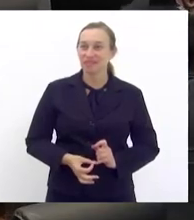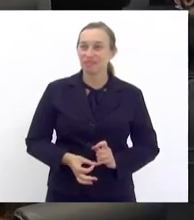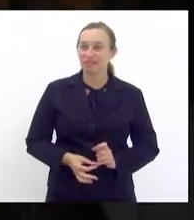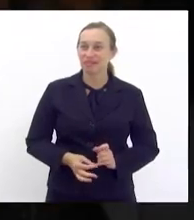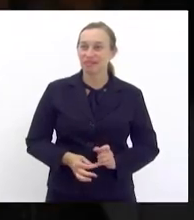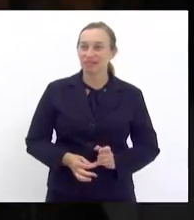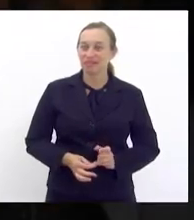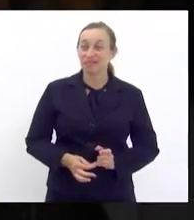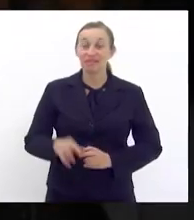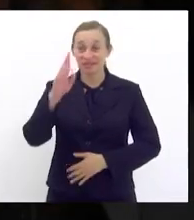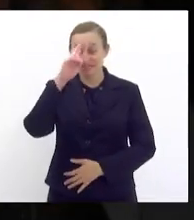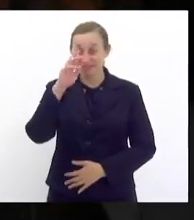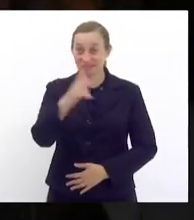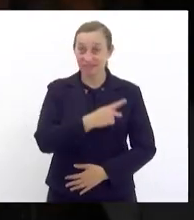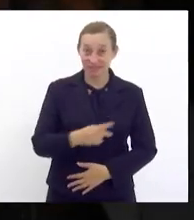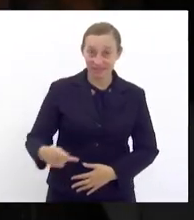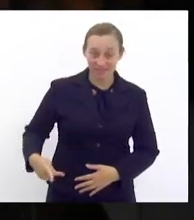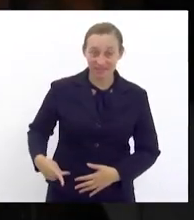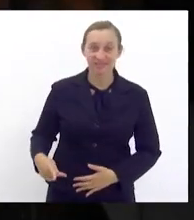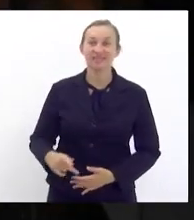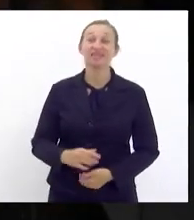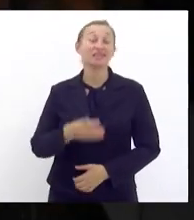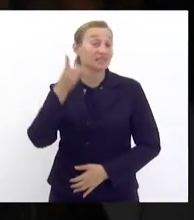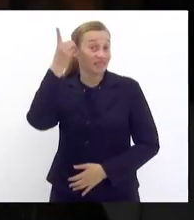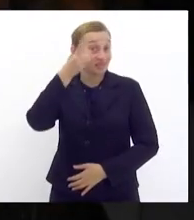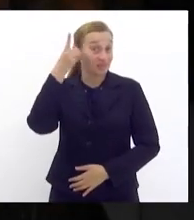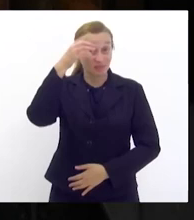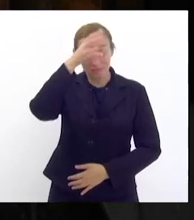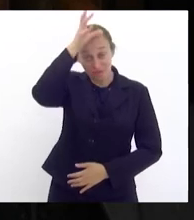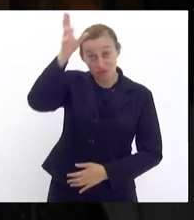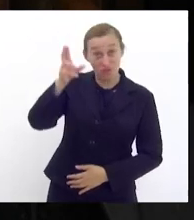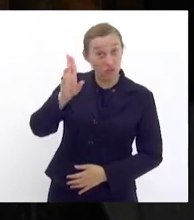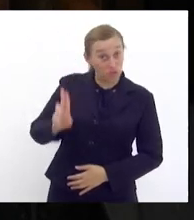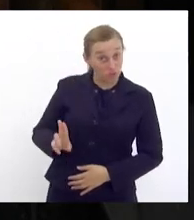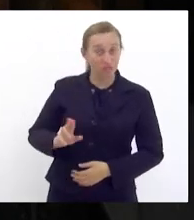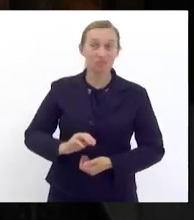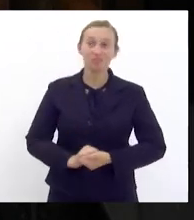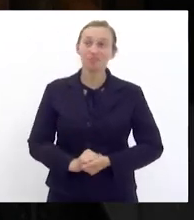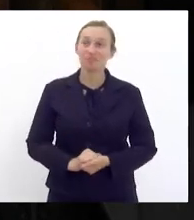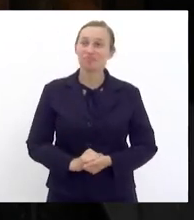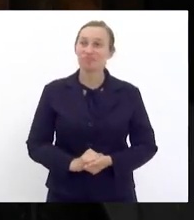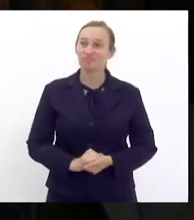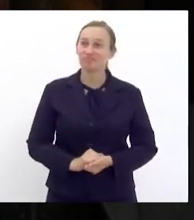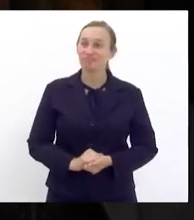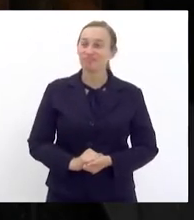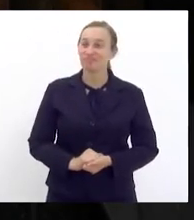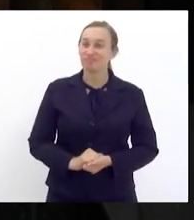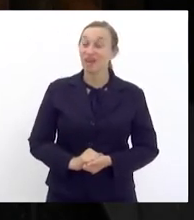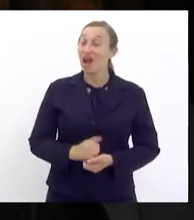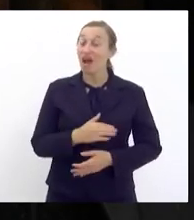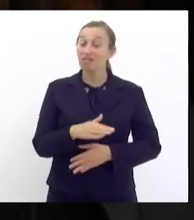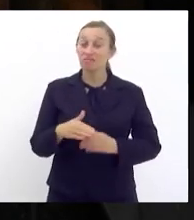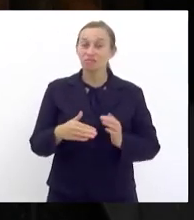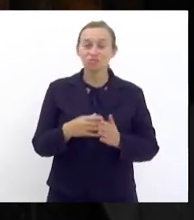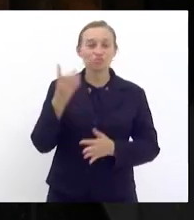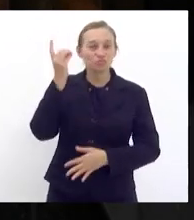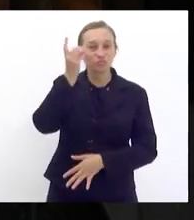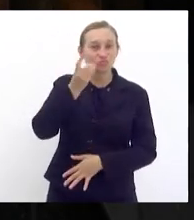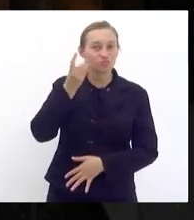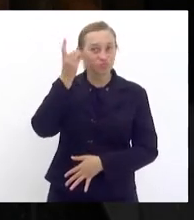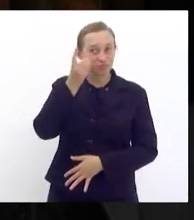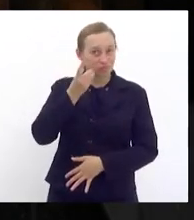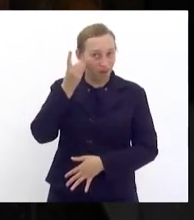Senhora Presidente, deputada Tia Ju, senhoras e senhores deputados